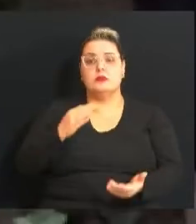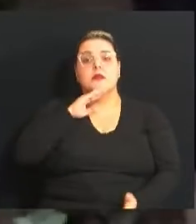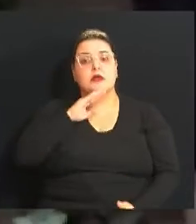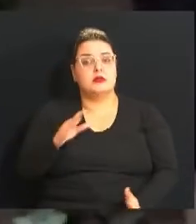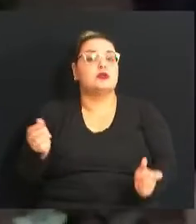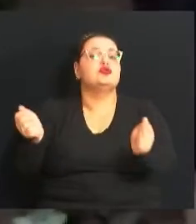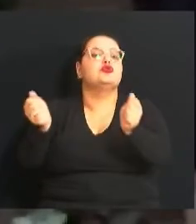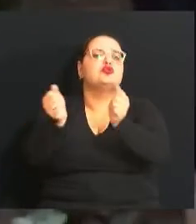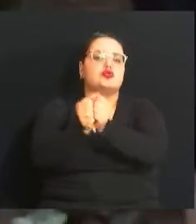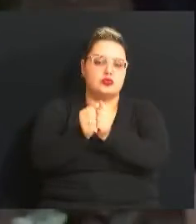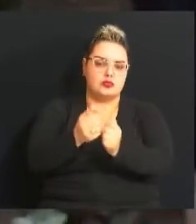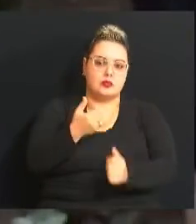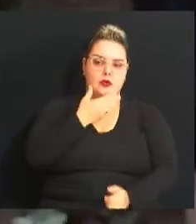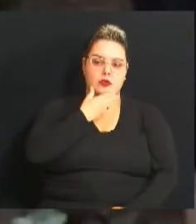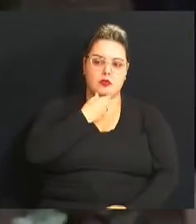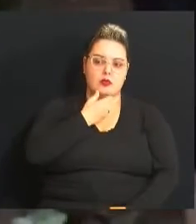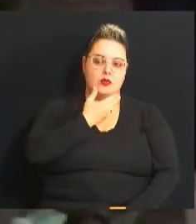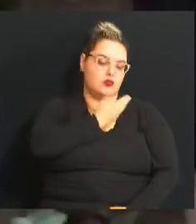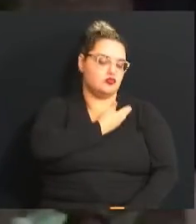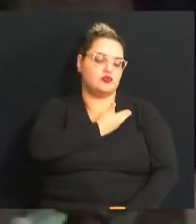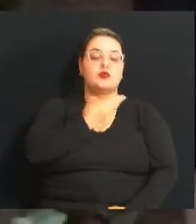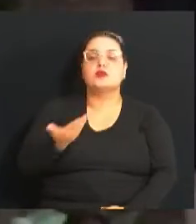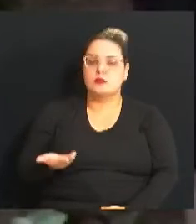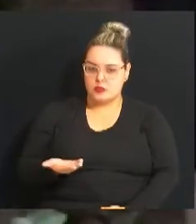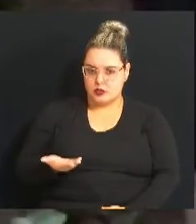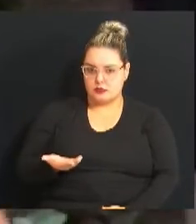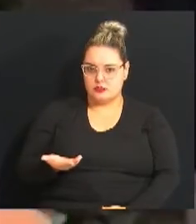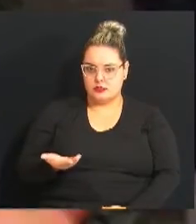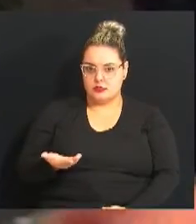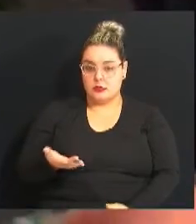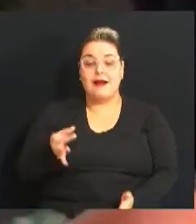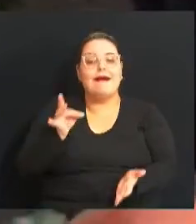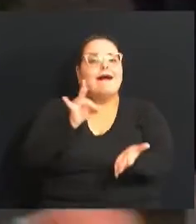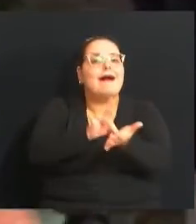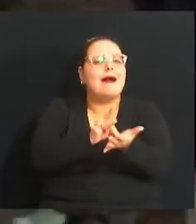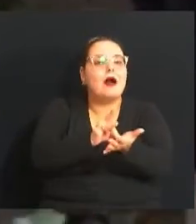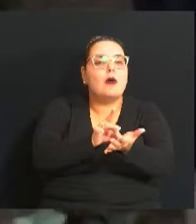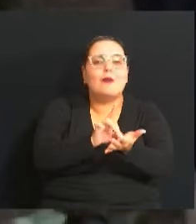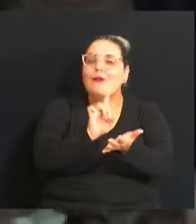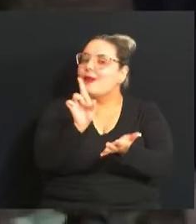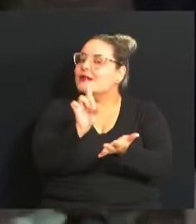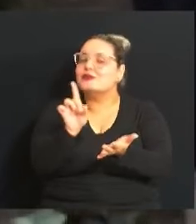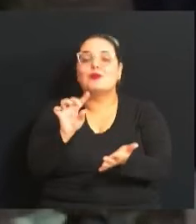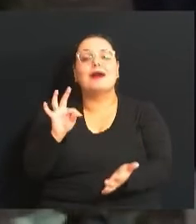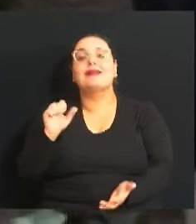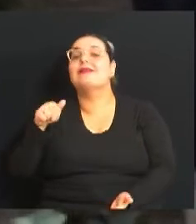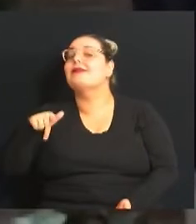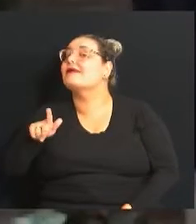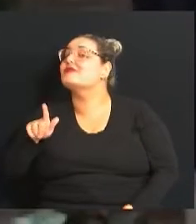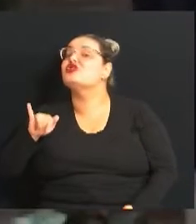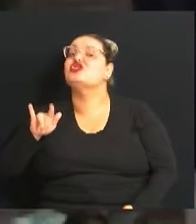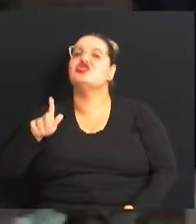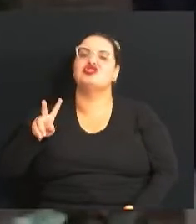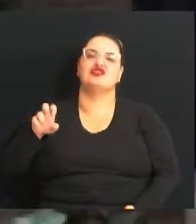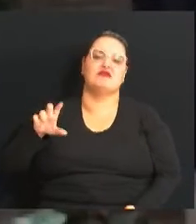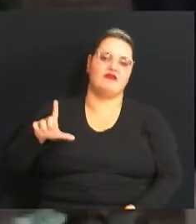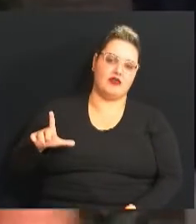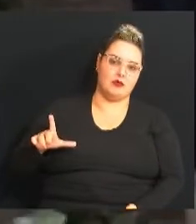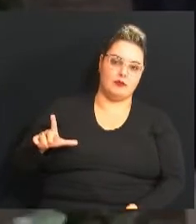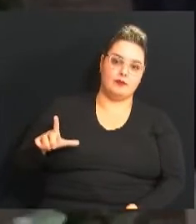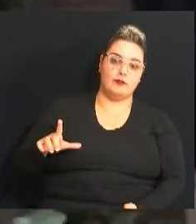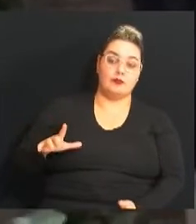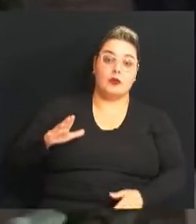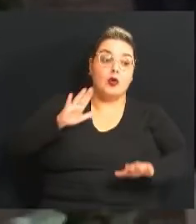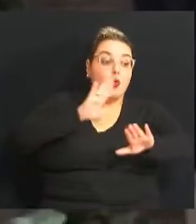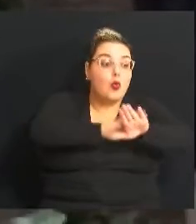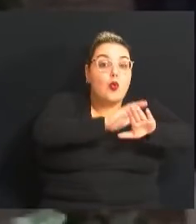amigos. É real, mas não é tangível. Então a fisicalidade mudou.